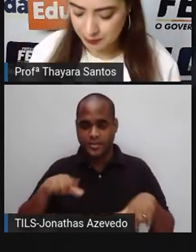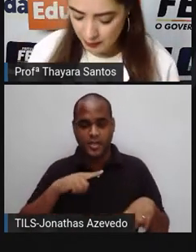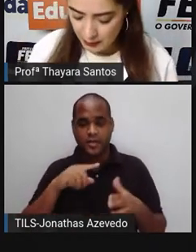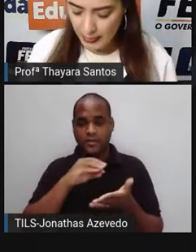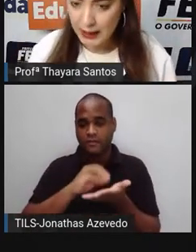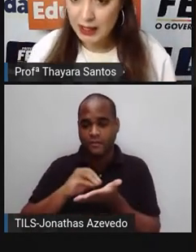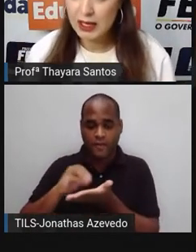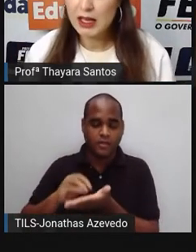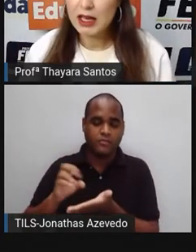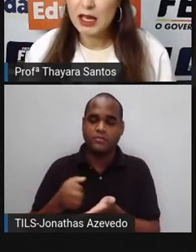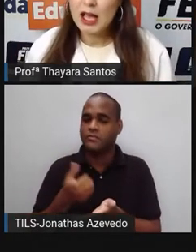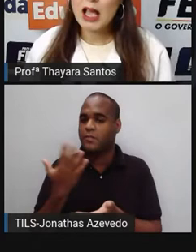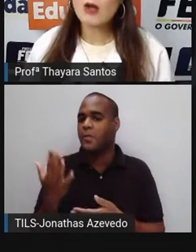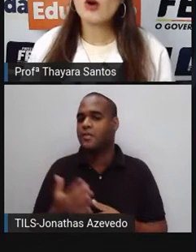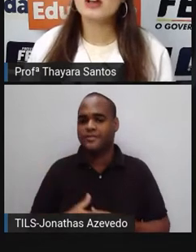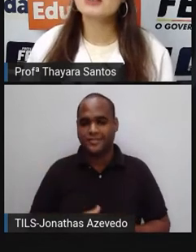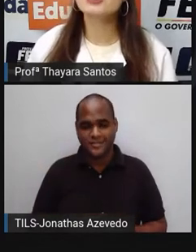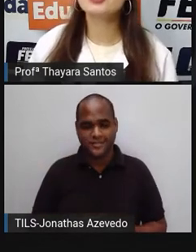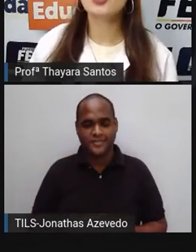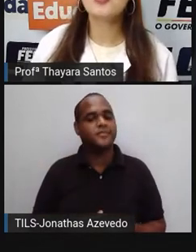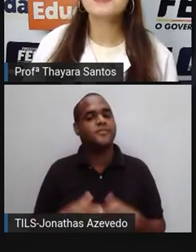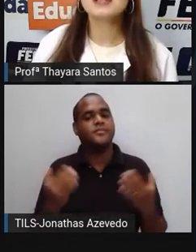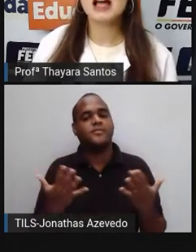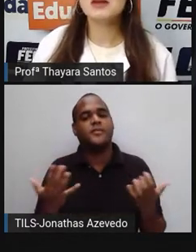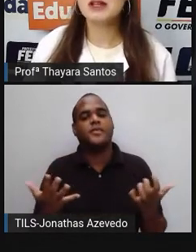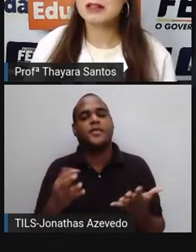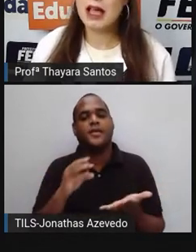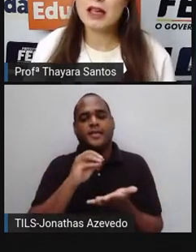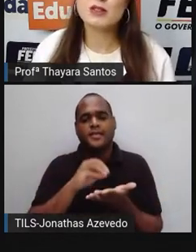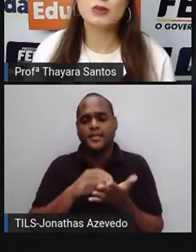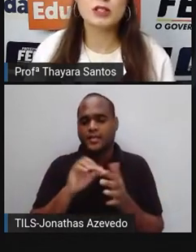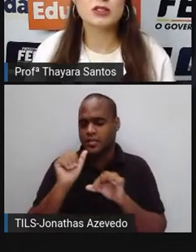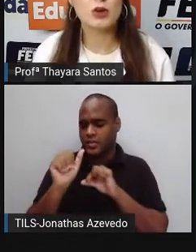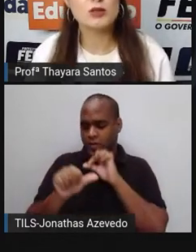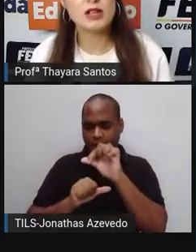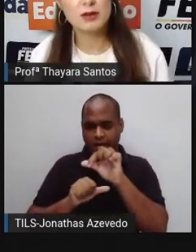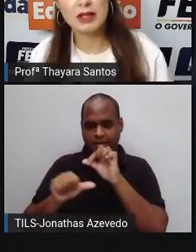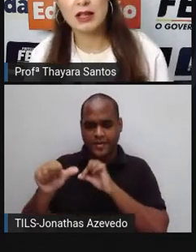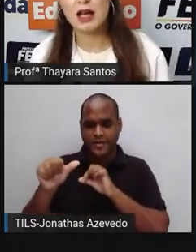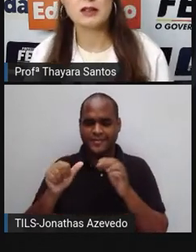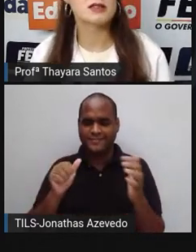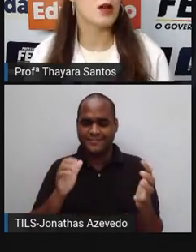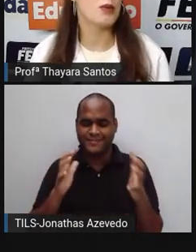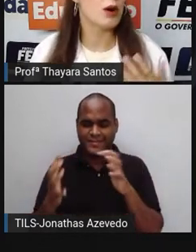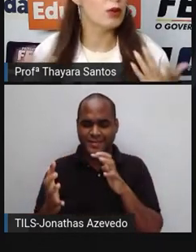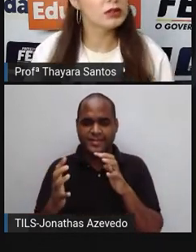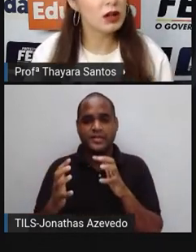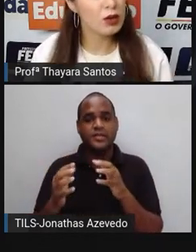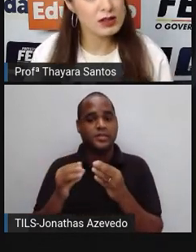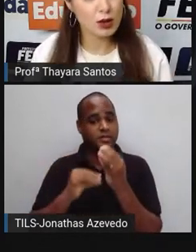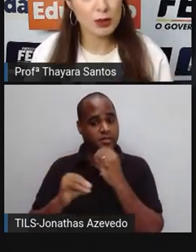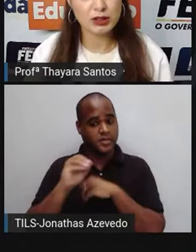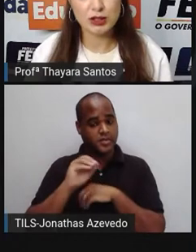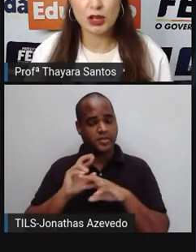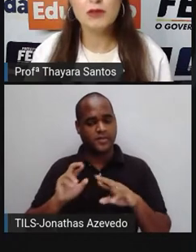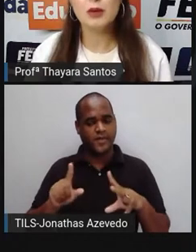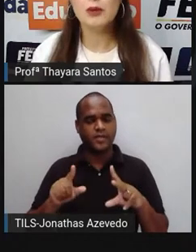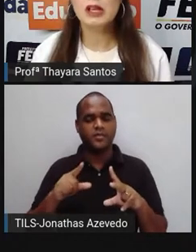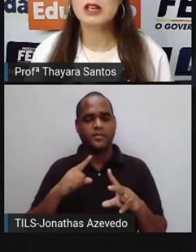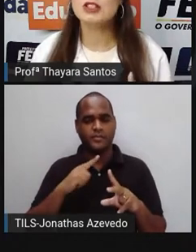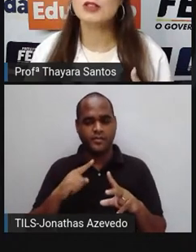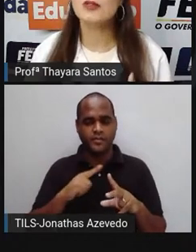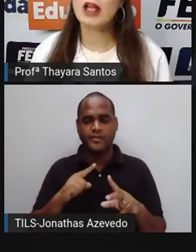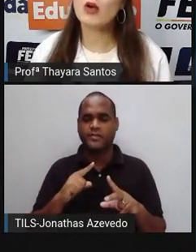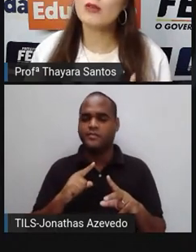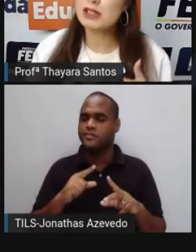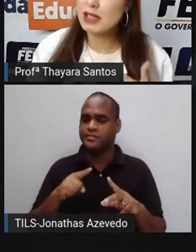falta e agora distúrbios alimentares ou transtornos alimentares uma outra coisa como a gente